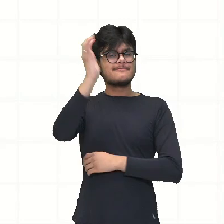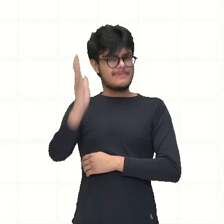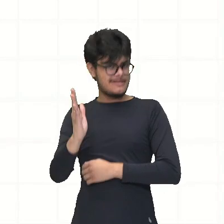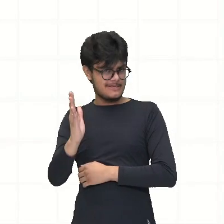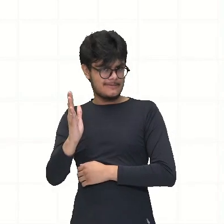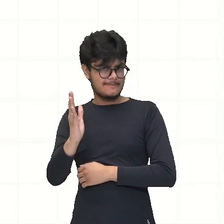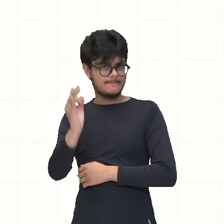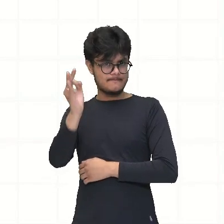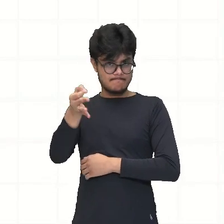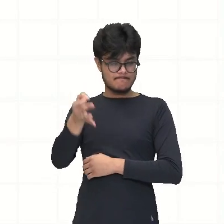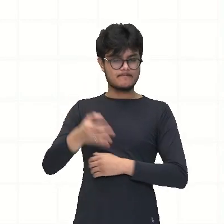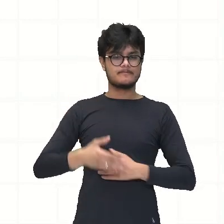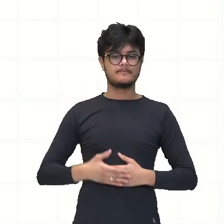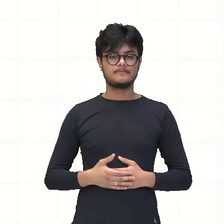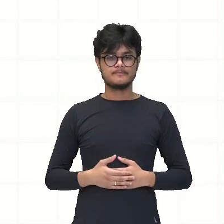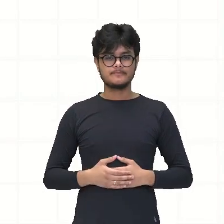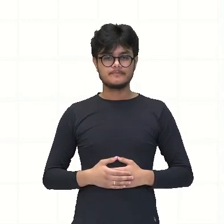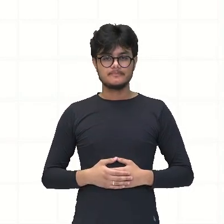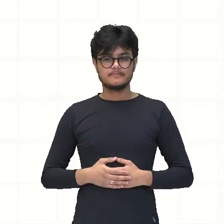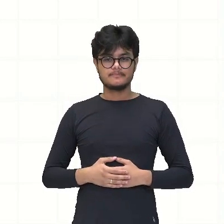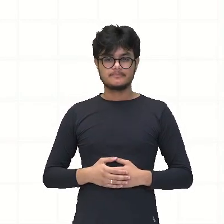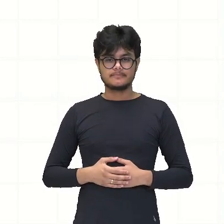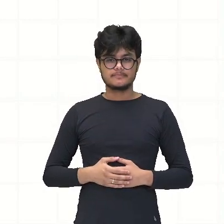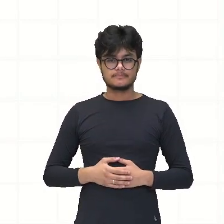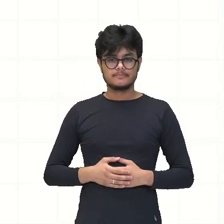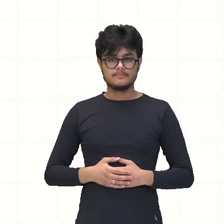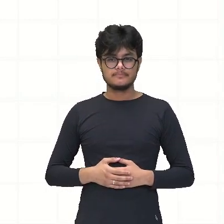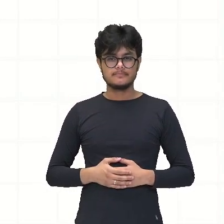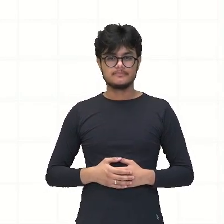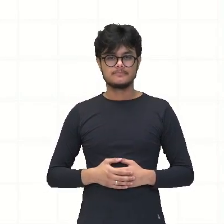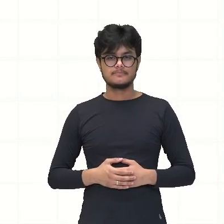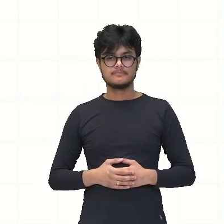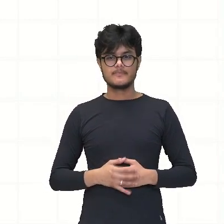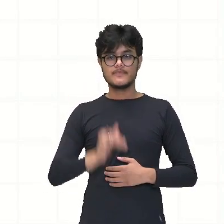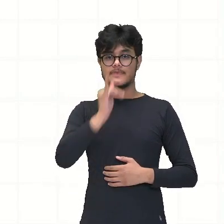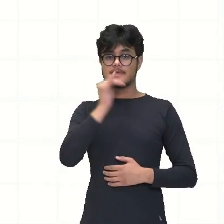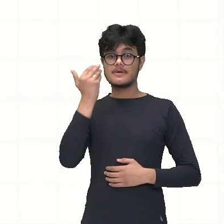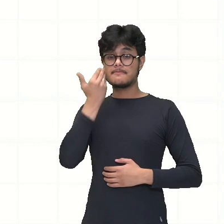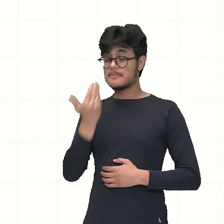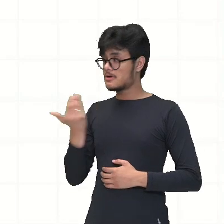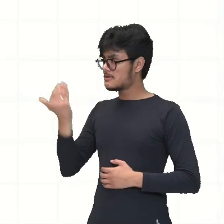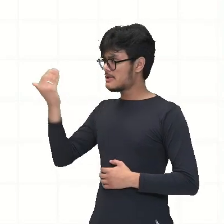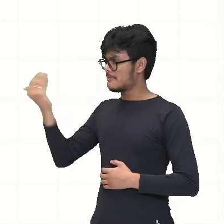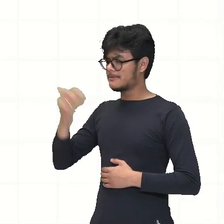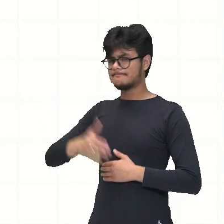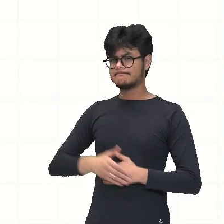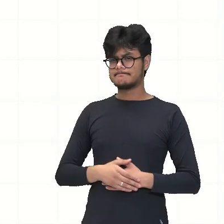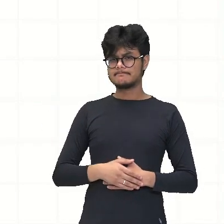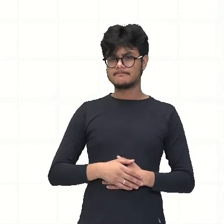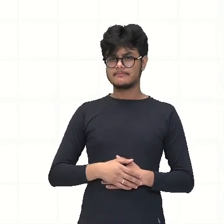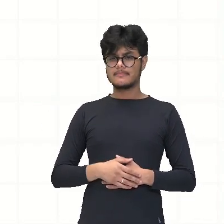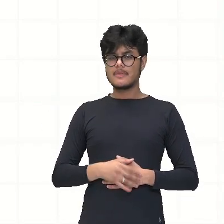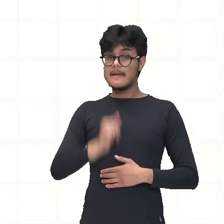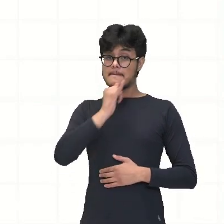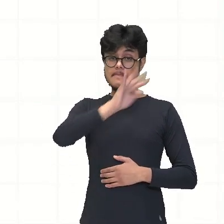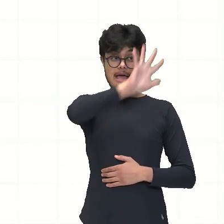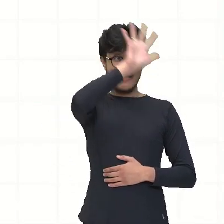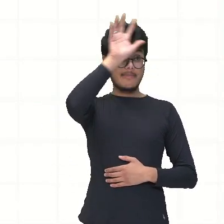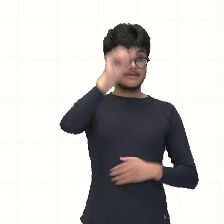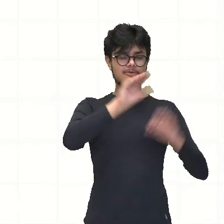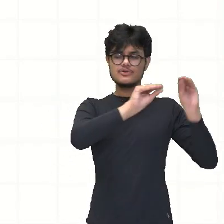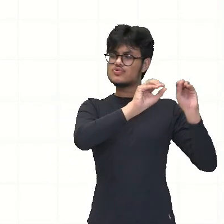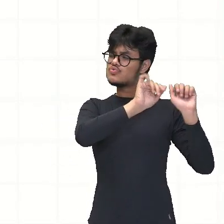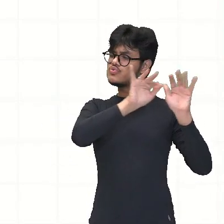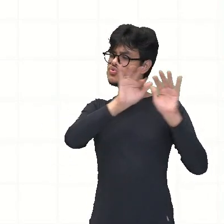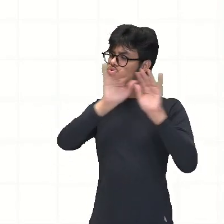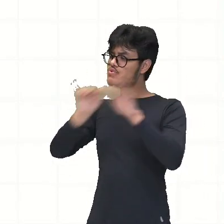tá bom? Para uma mesma unidade da federação. No caso aqui, olha, o fluxo migratório a gente observa do Amazonas para o